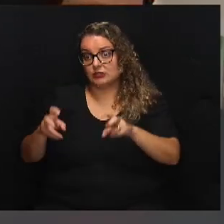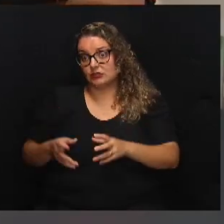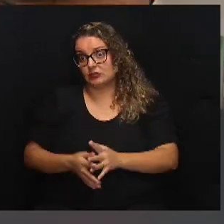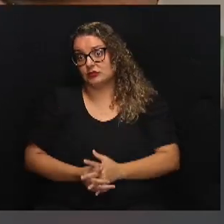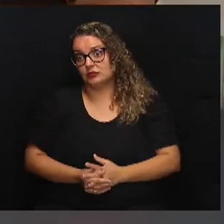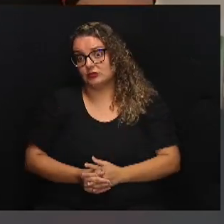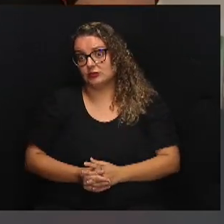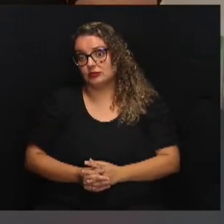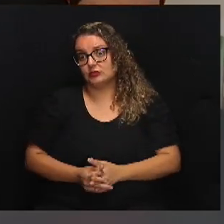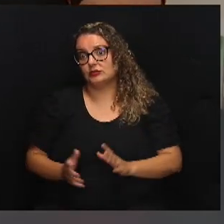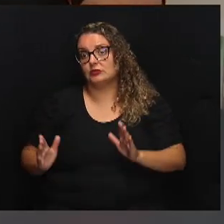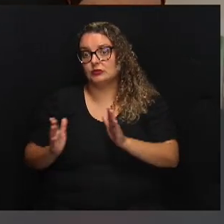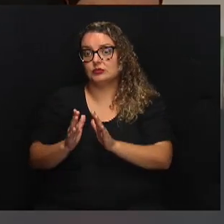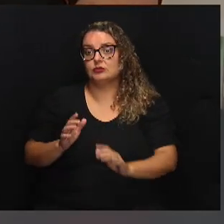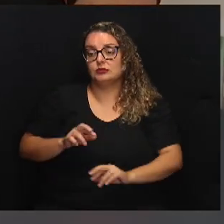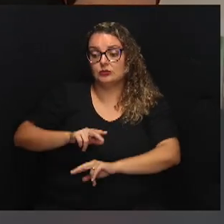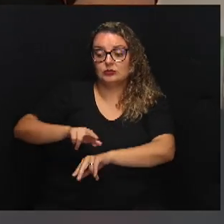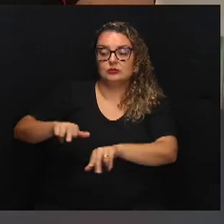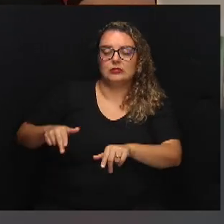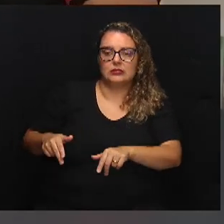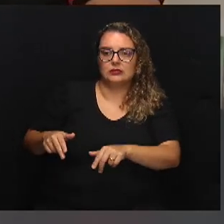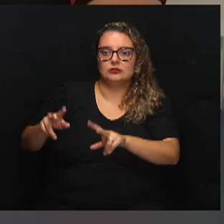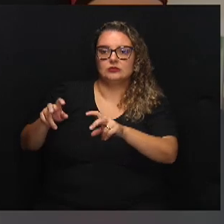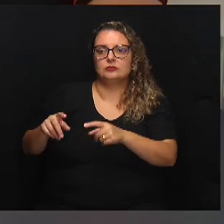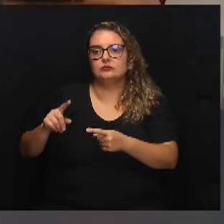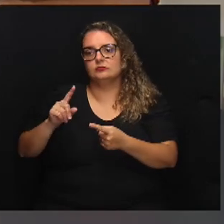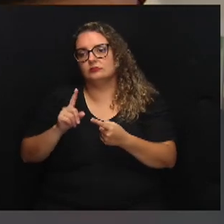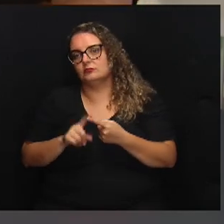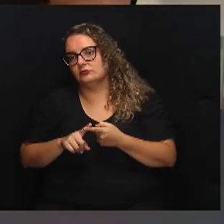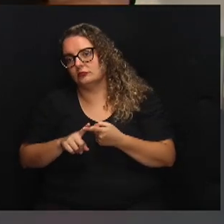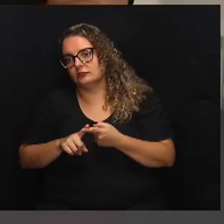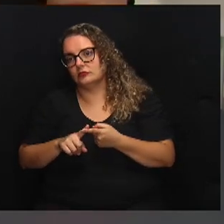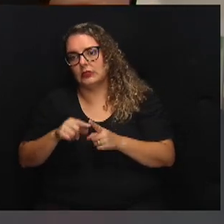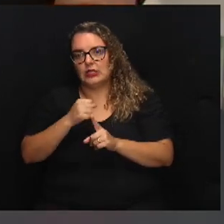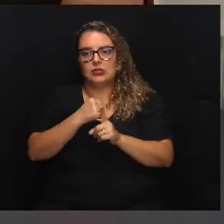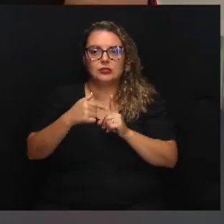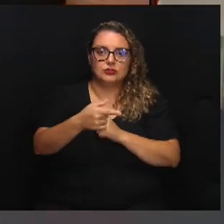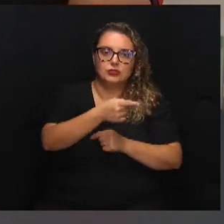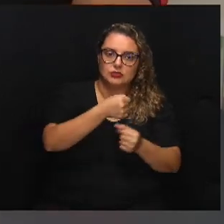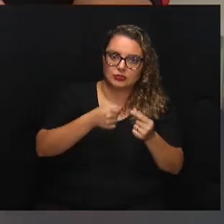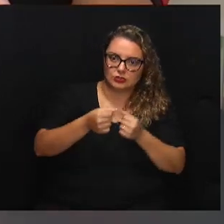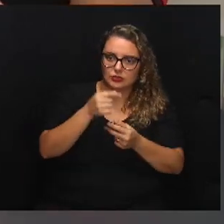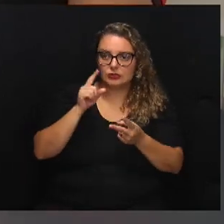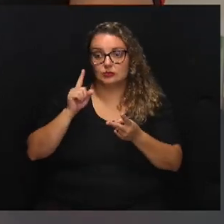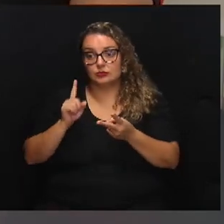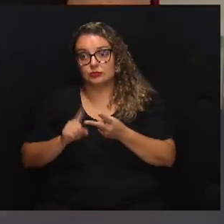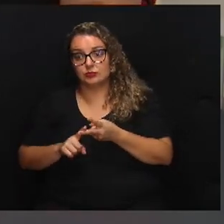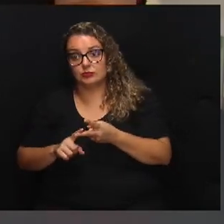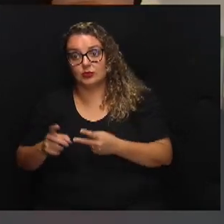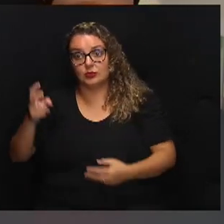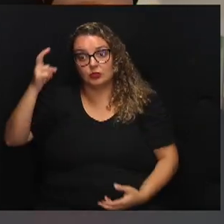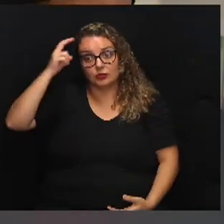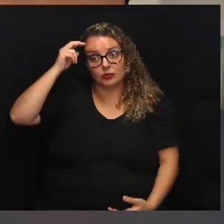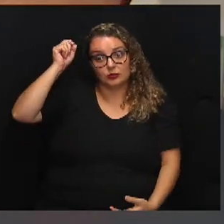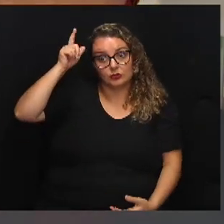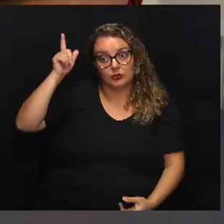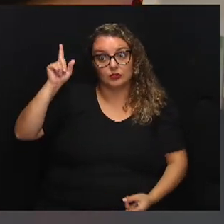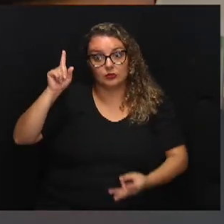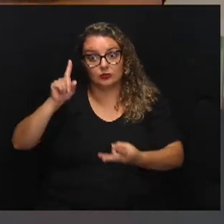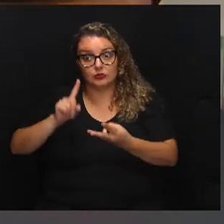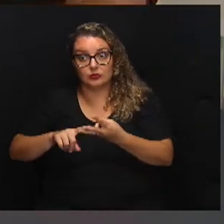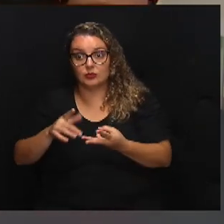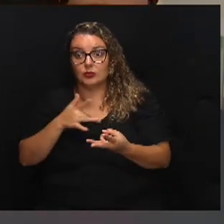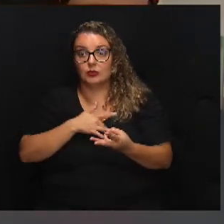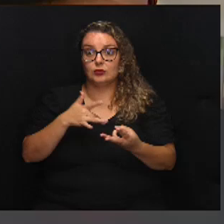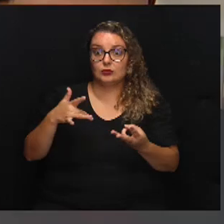sempre diante de uma gama que envolve questões socioeconômicas, ou questões culturais, ou questões de